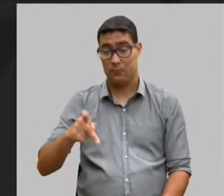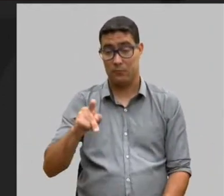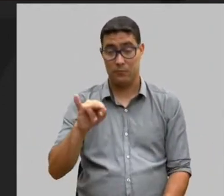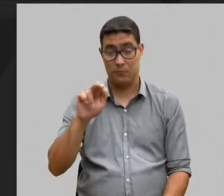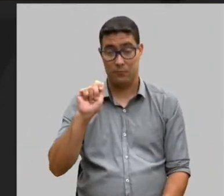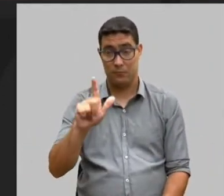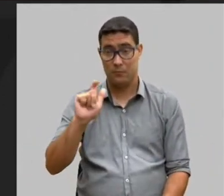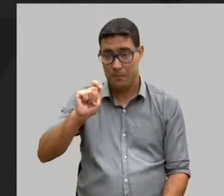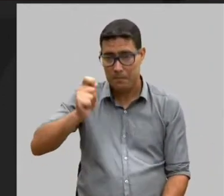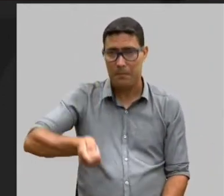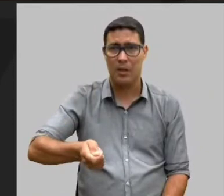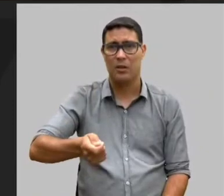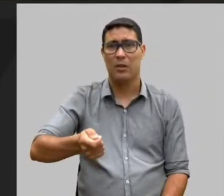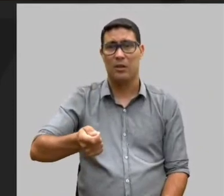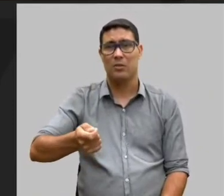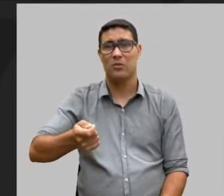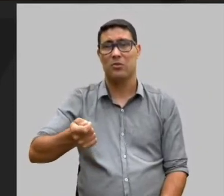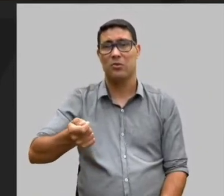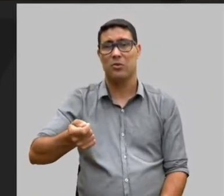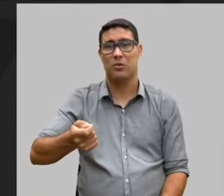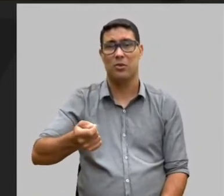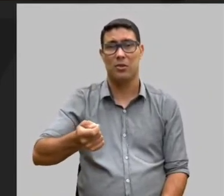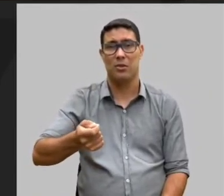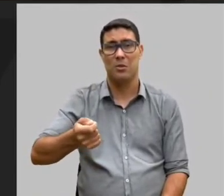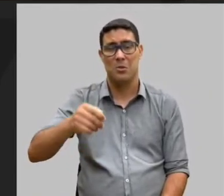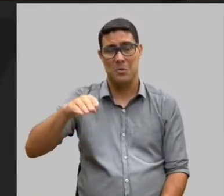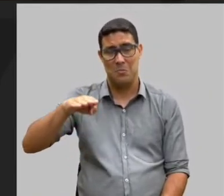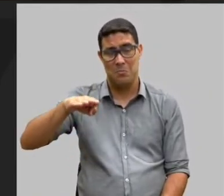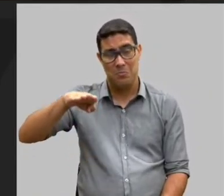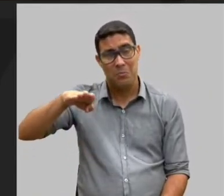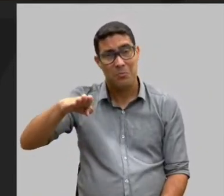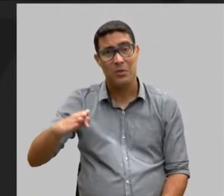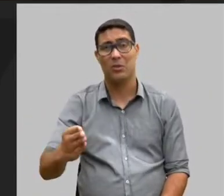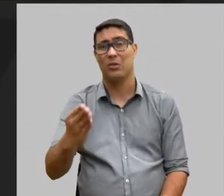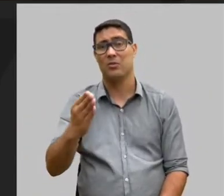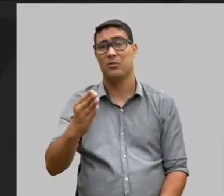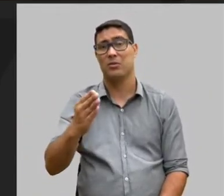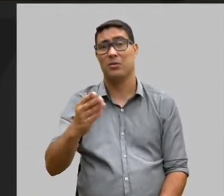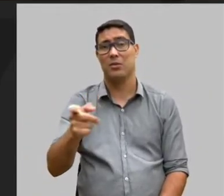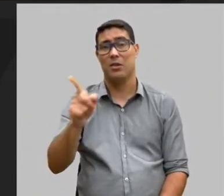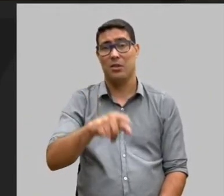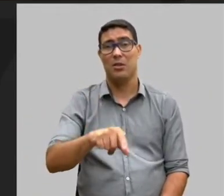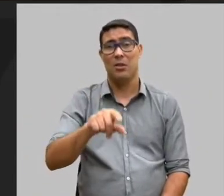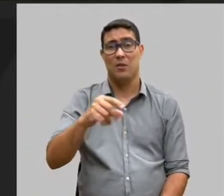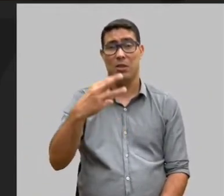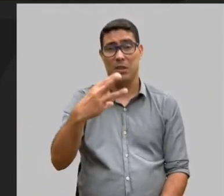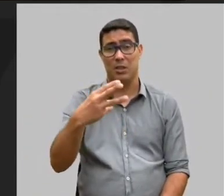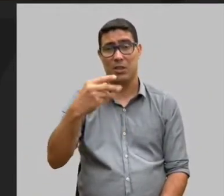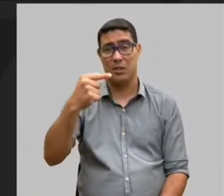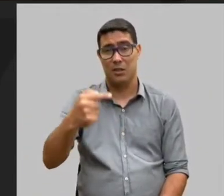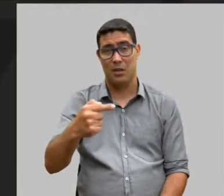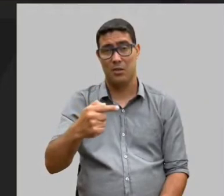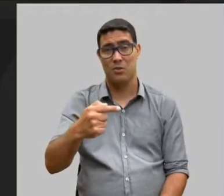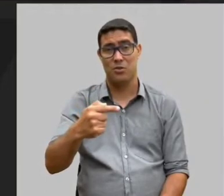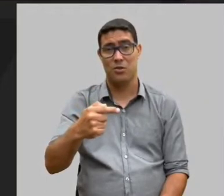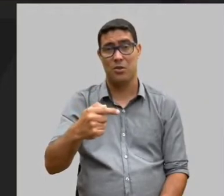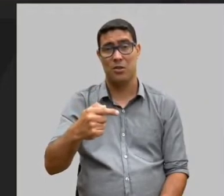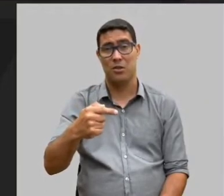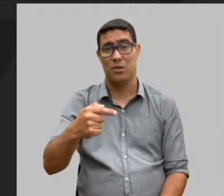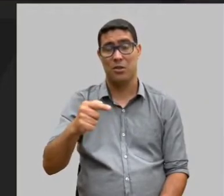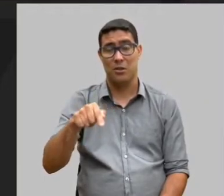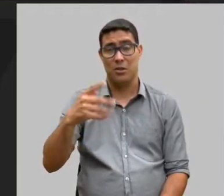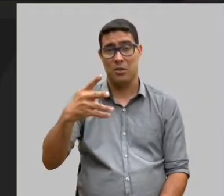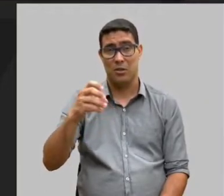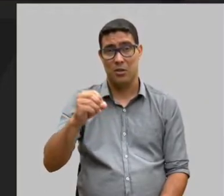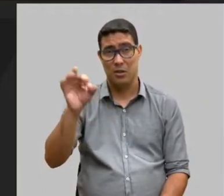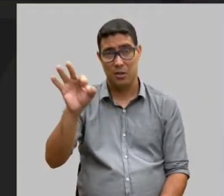bilhões lá e foi pro stock 20,46 quer dizer só o gpdi n nesse período aí foi 3740 até bateu aí bateu